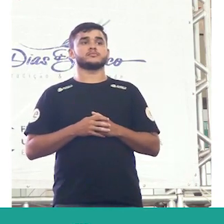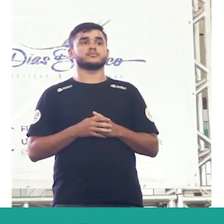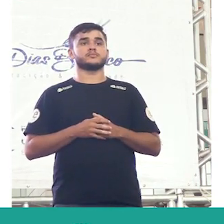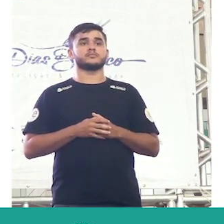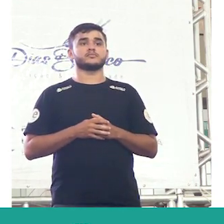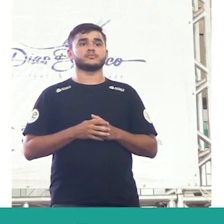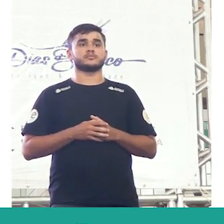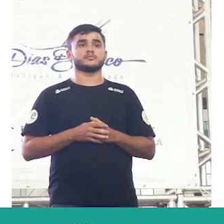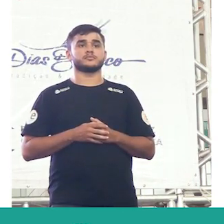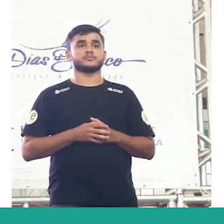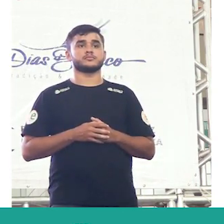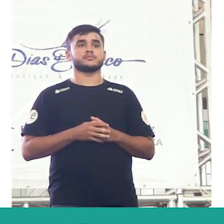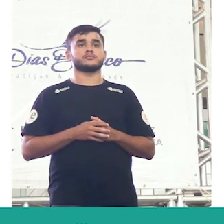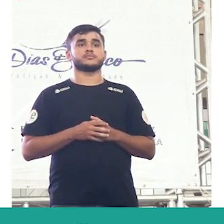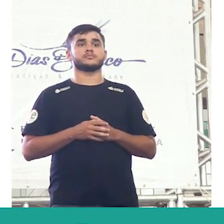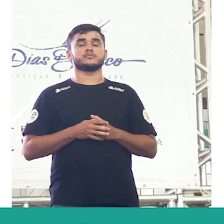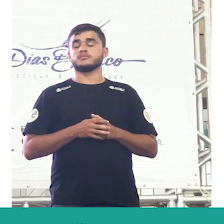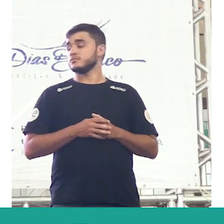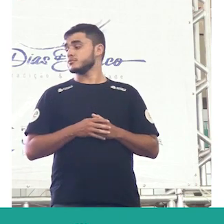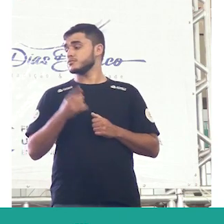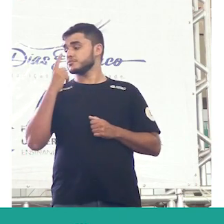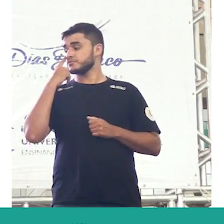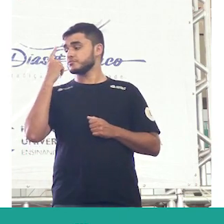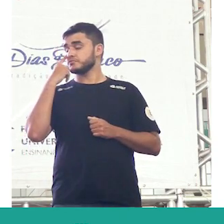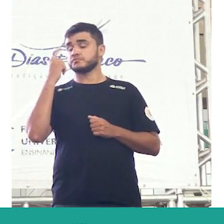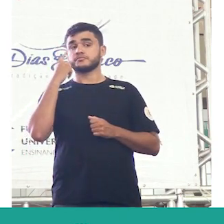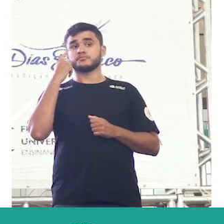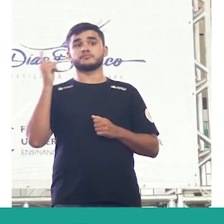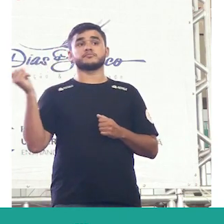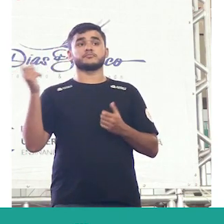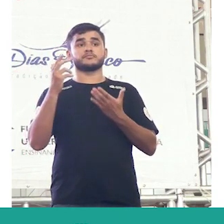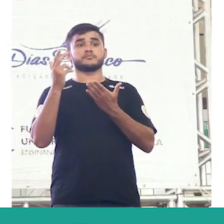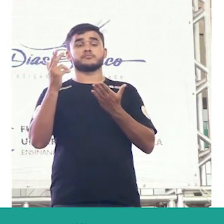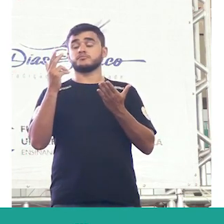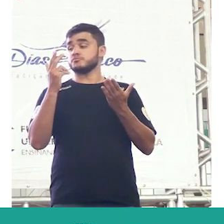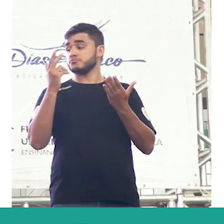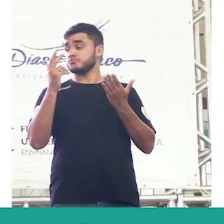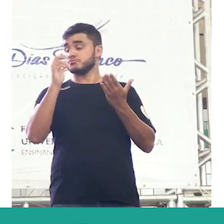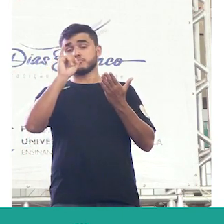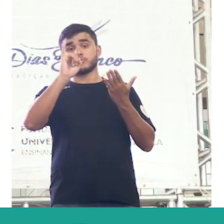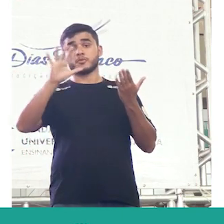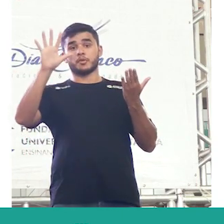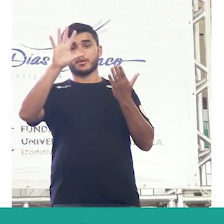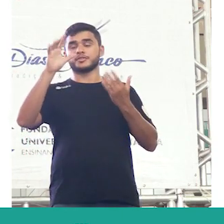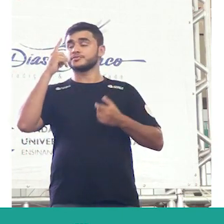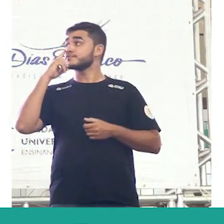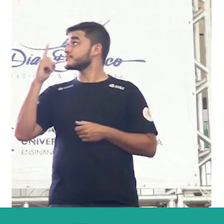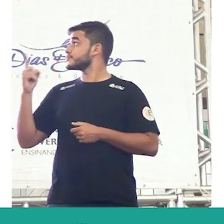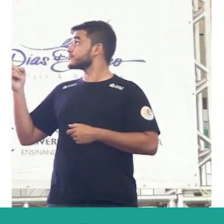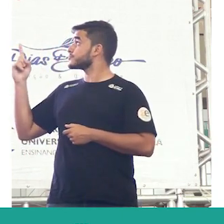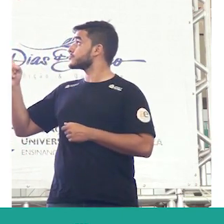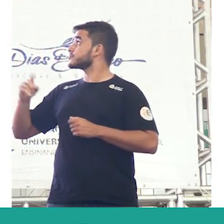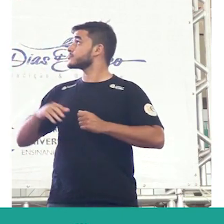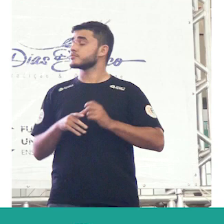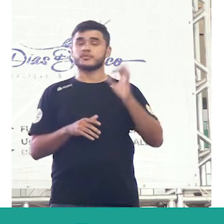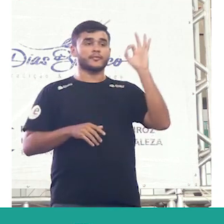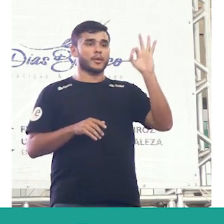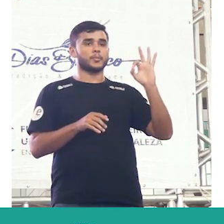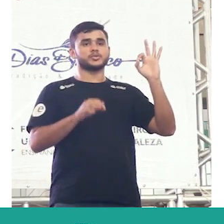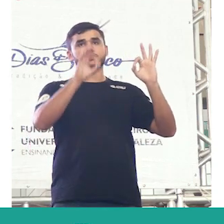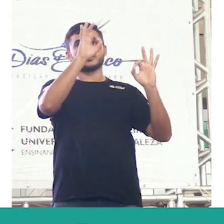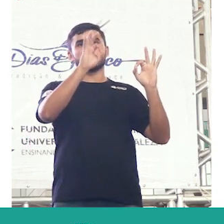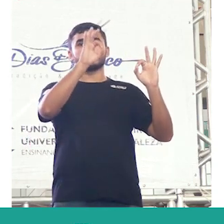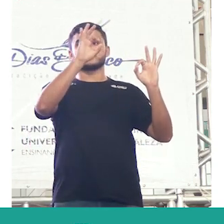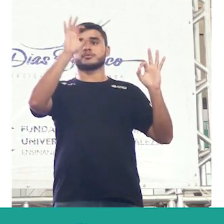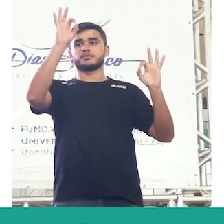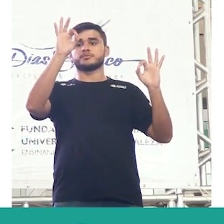Questão de número 5. Pessoal, vamos olhar aí para o desenho antes de resolver a questão. Vocês sabem o que é essas porcentagens? Alguém já ouviu falar